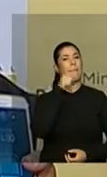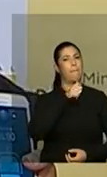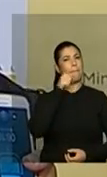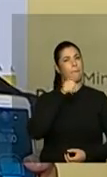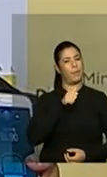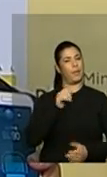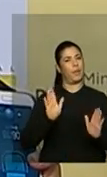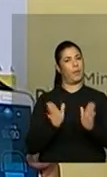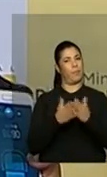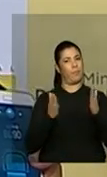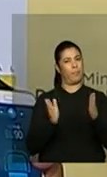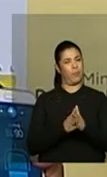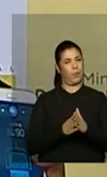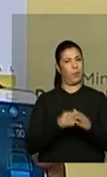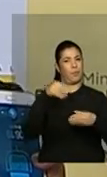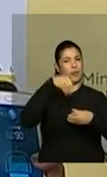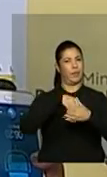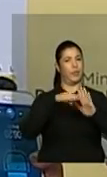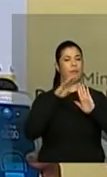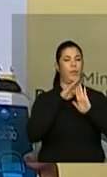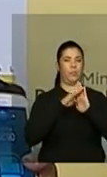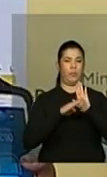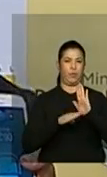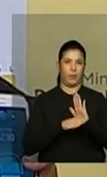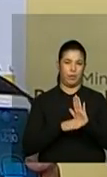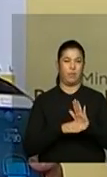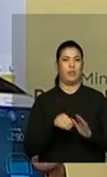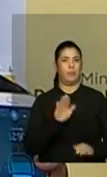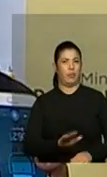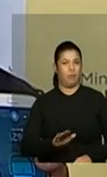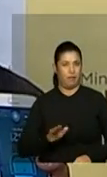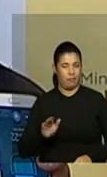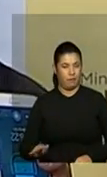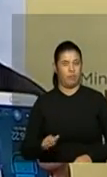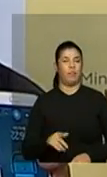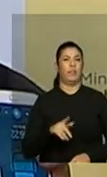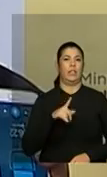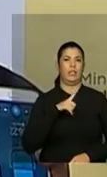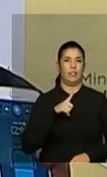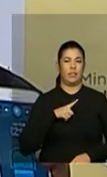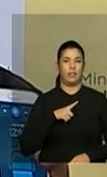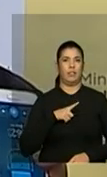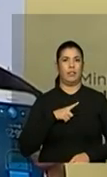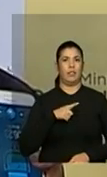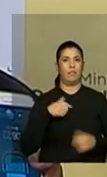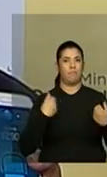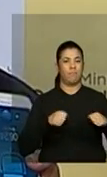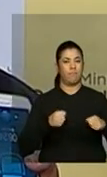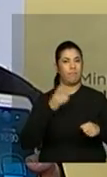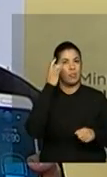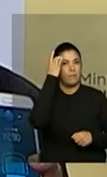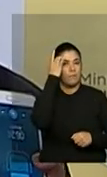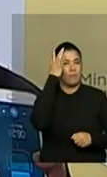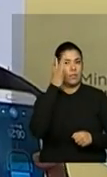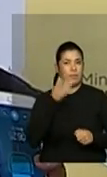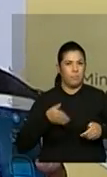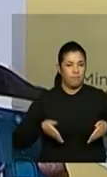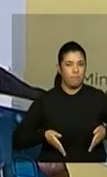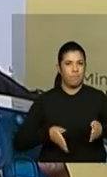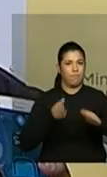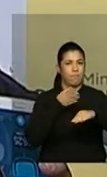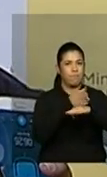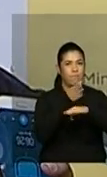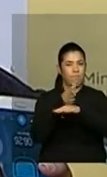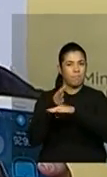pobre do Bolsa Família e a criança pobre do Bolsa Família, ela tem um caminho que tem que ser facilitado e a gente está trabalhando junto com o Ministério da